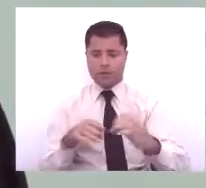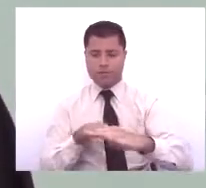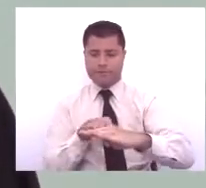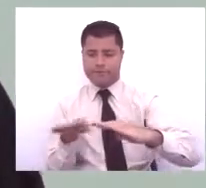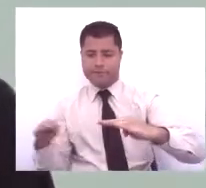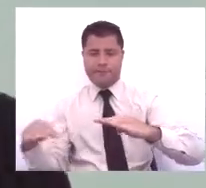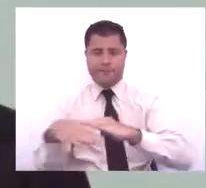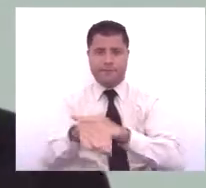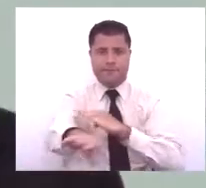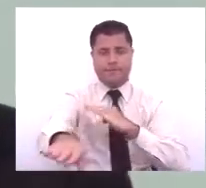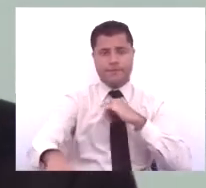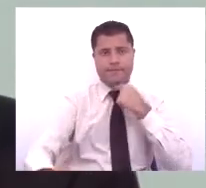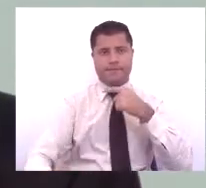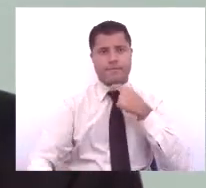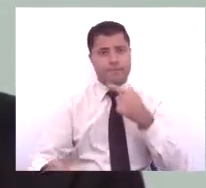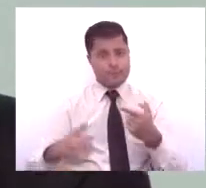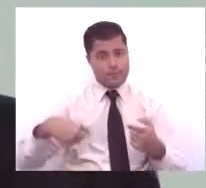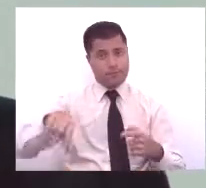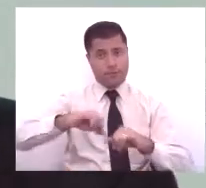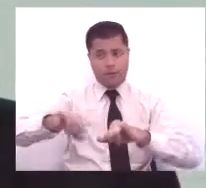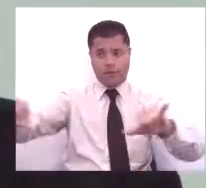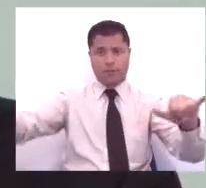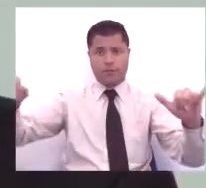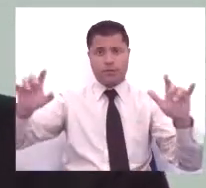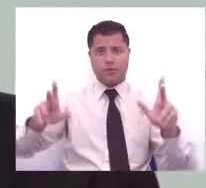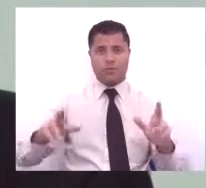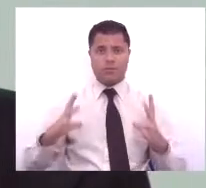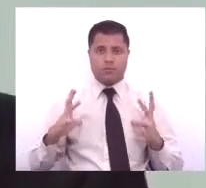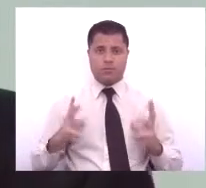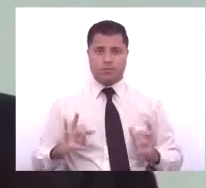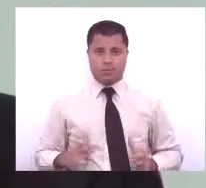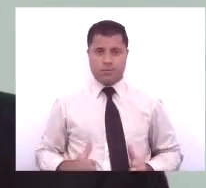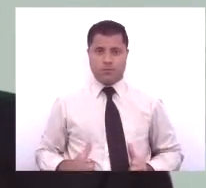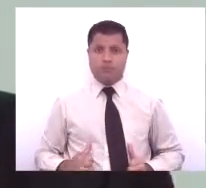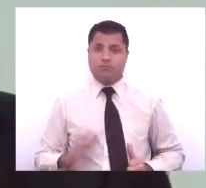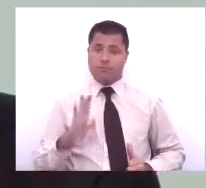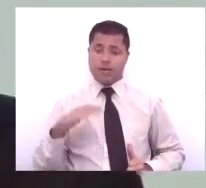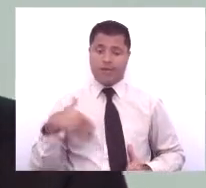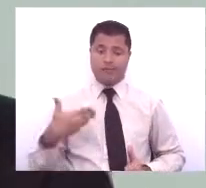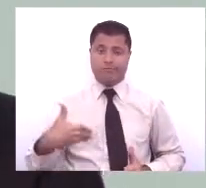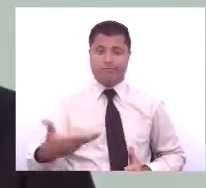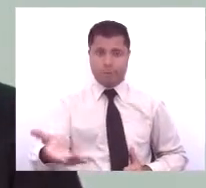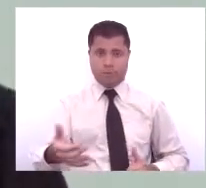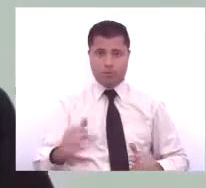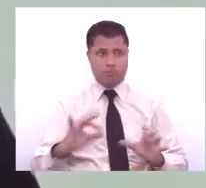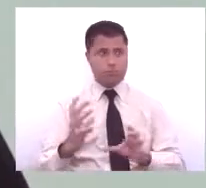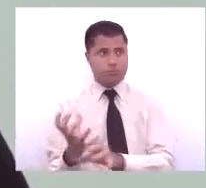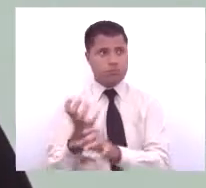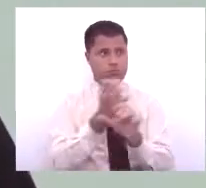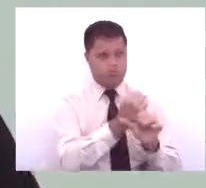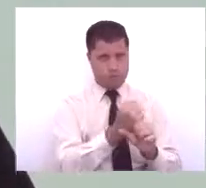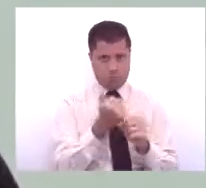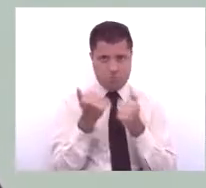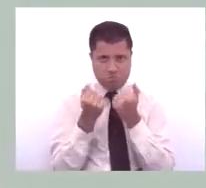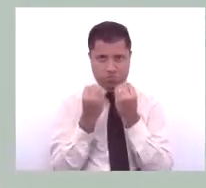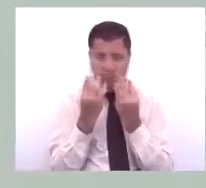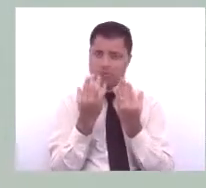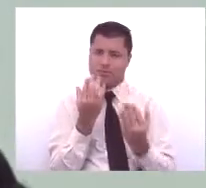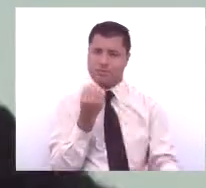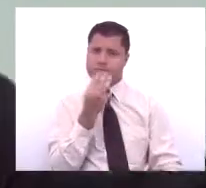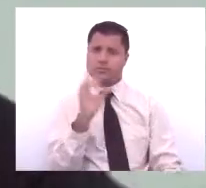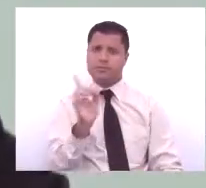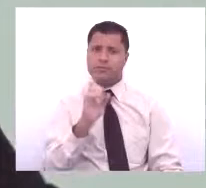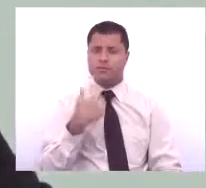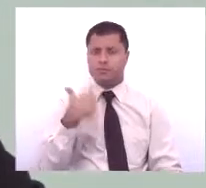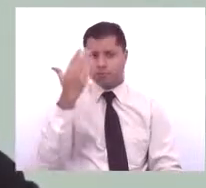uma campanha limpa, mas o nosso resultado não foi bom. Não foi bom, reconheço. Eu quero aqui